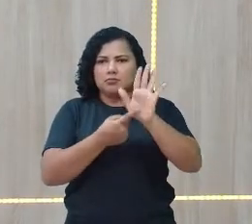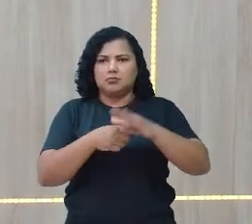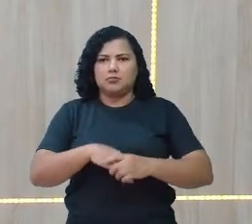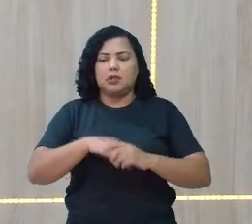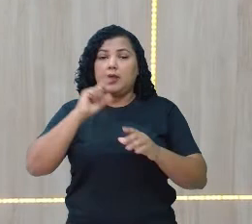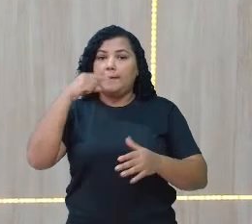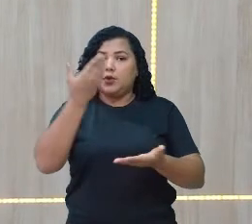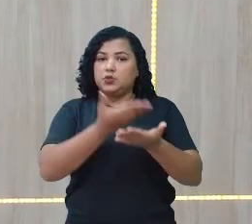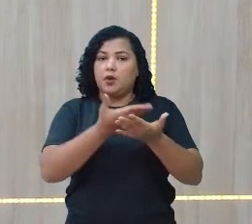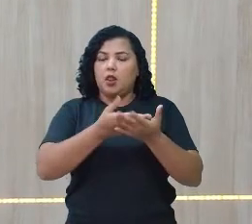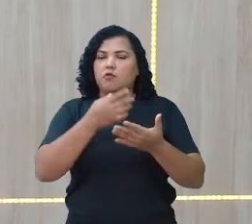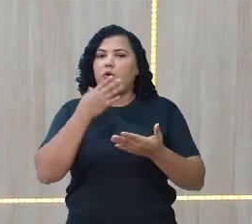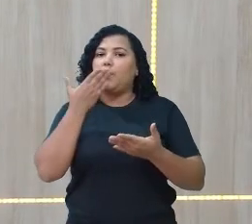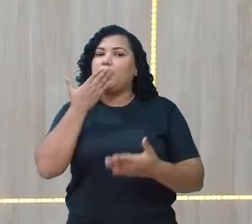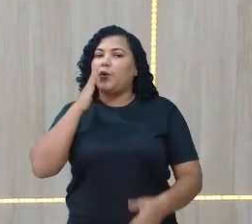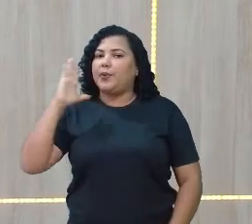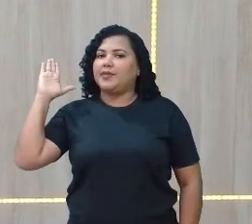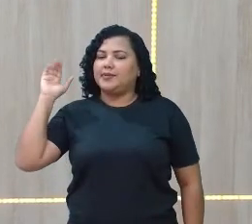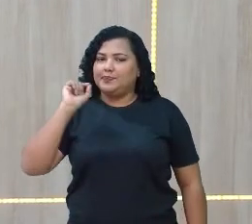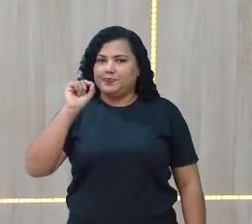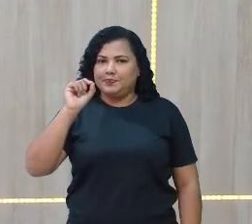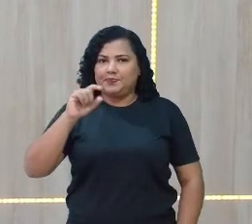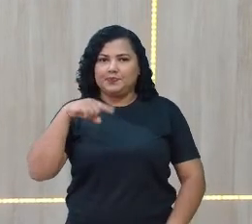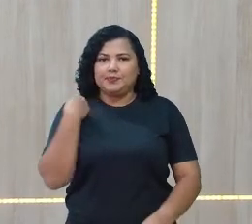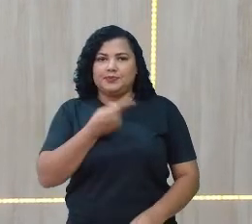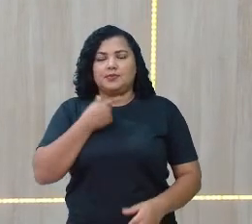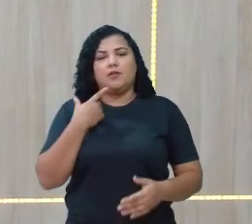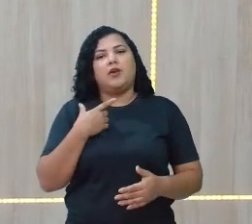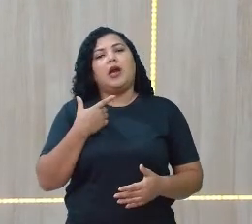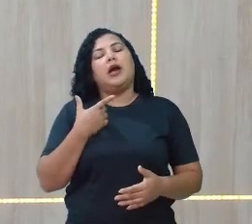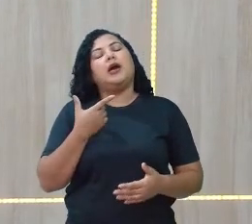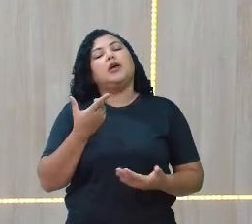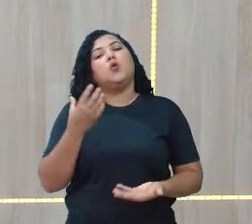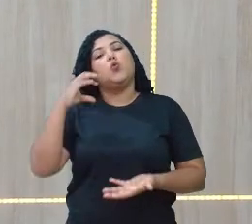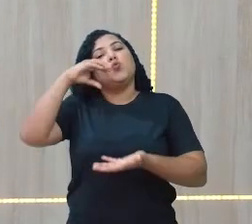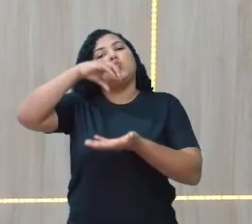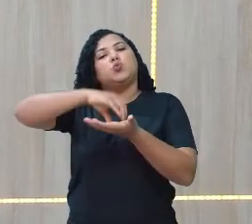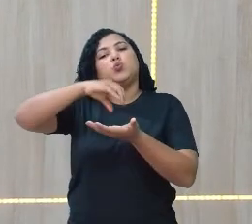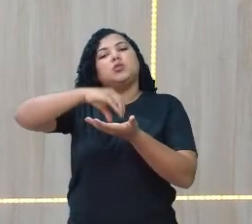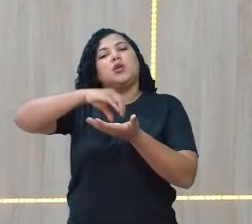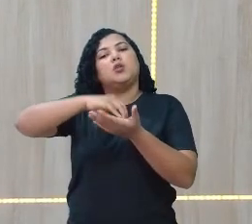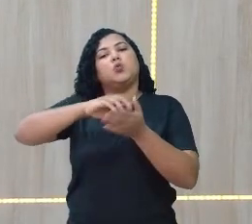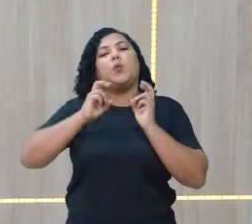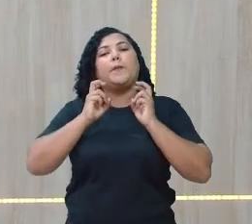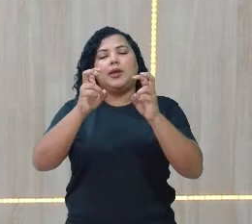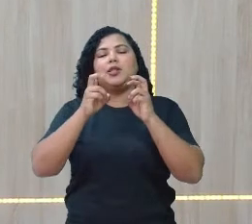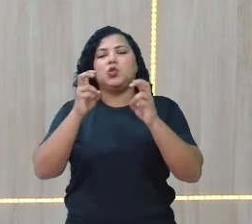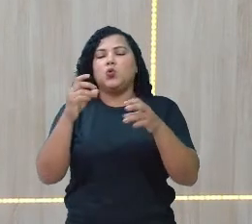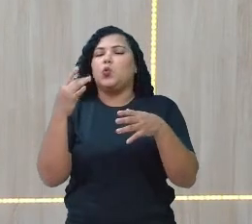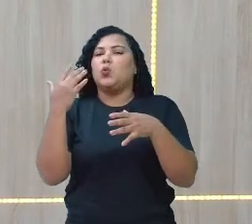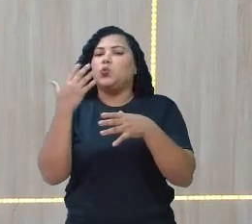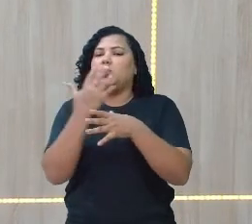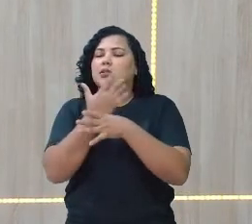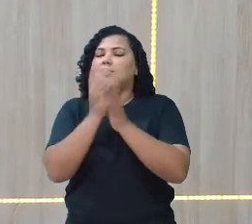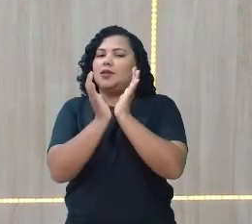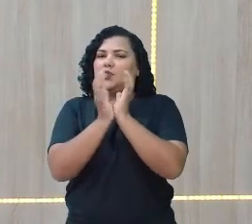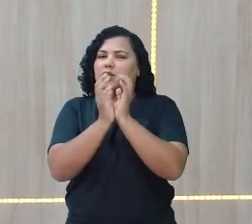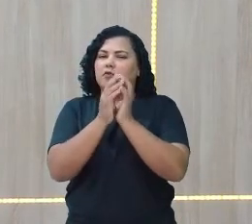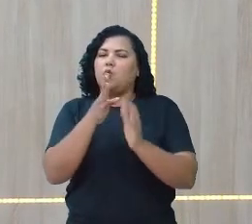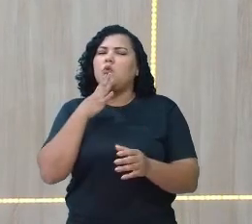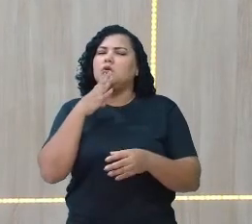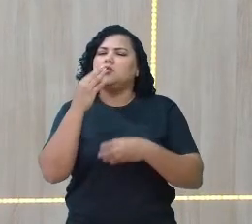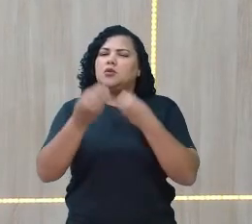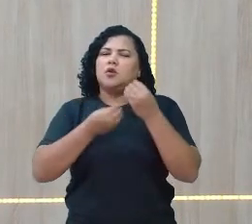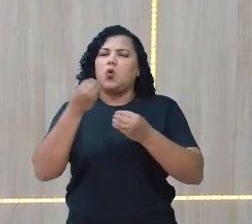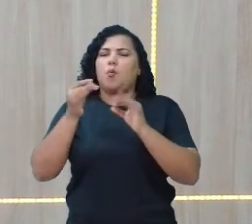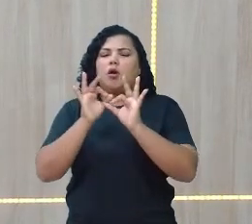na próxima aula eu vou prometer o seguinte para vocês. A gente vai à Estação Central do Recife, vamos conhecer a estação de trem, o transporte